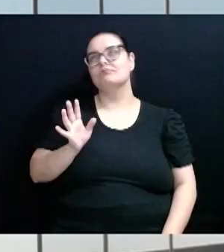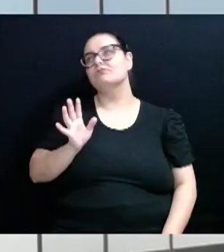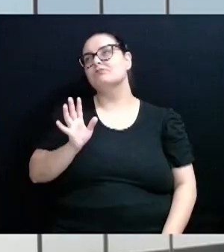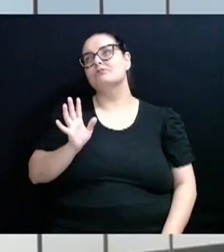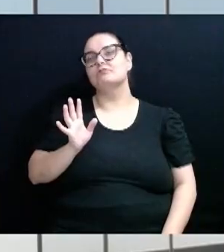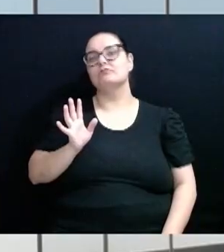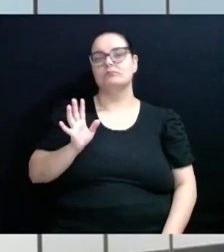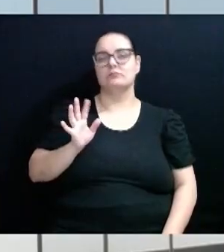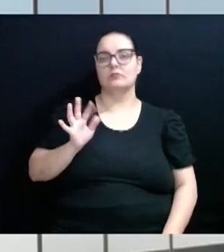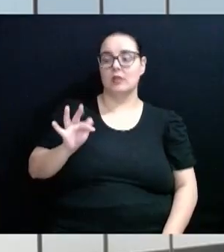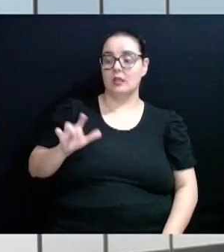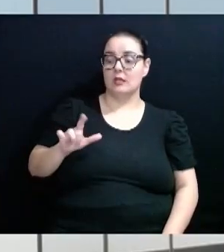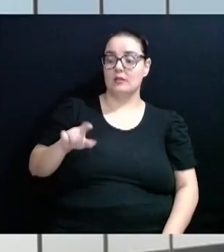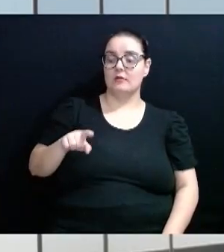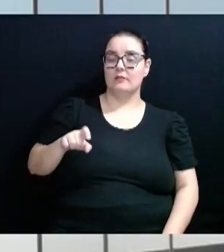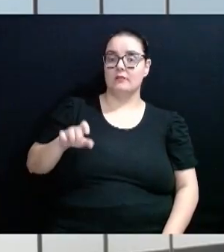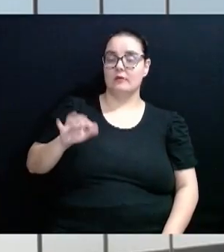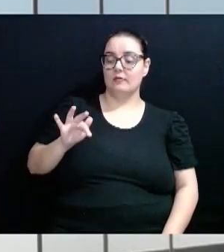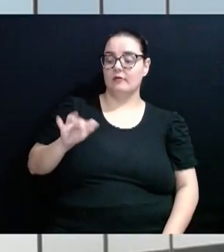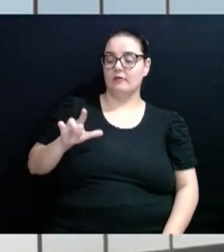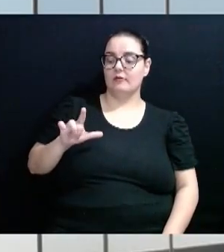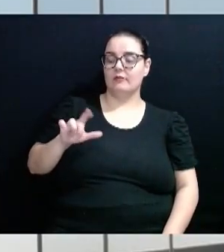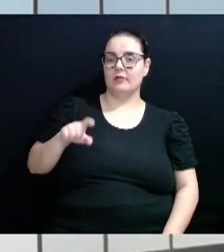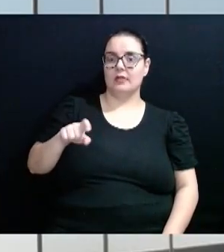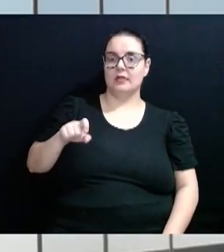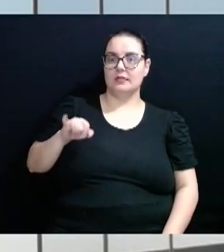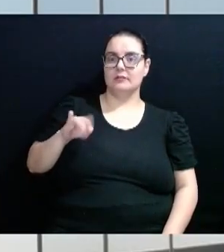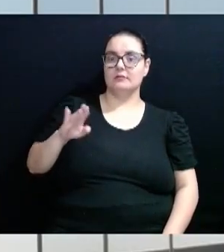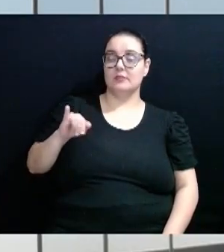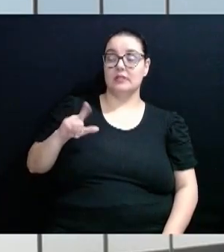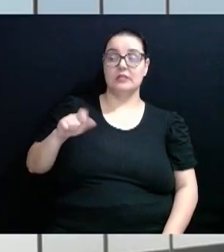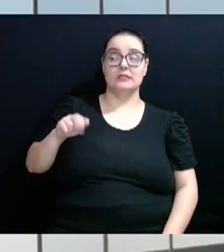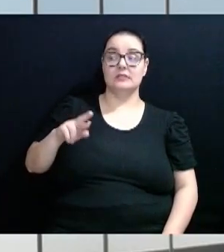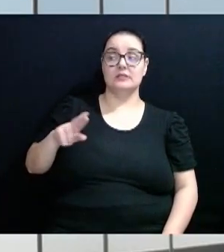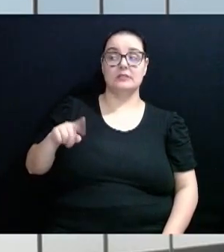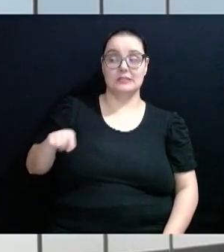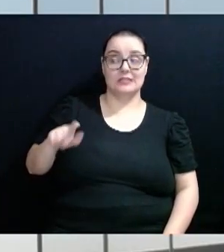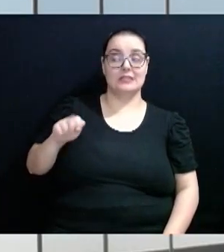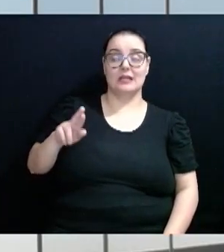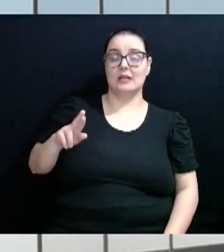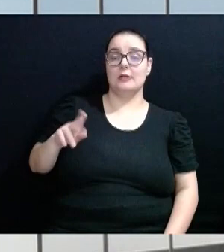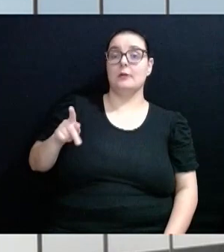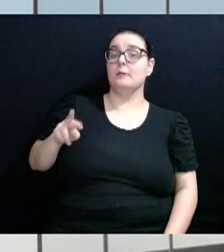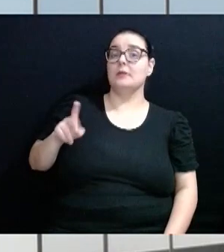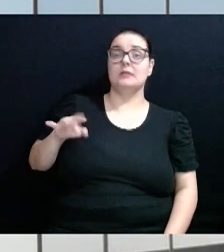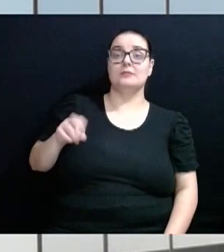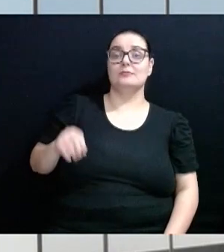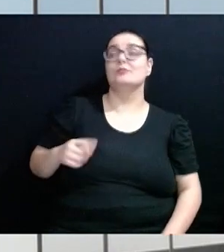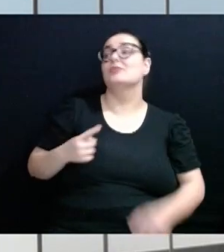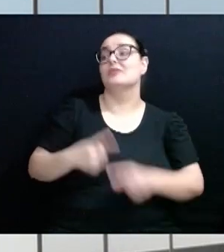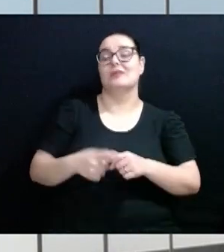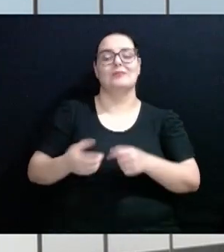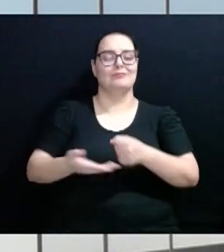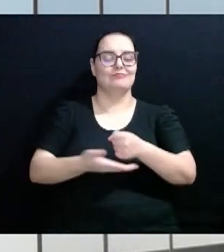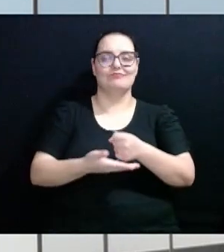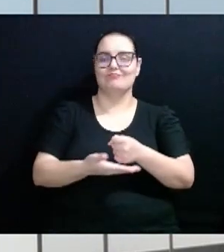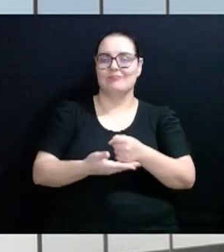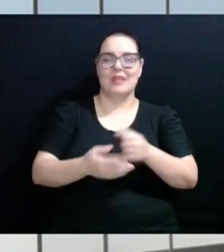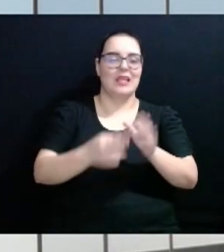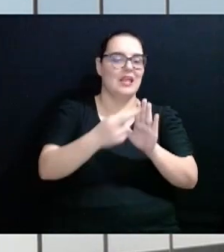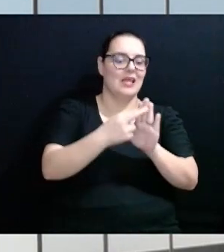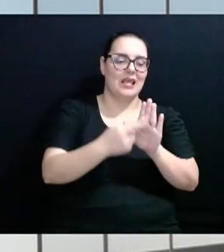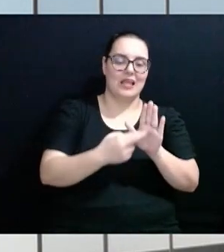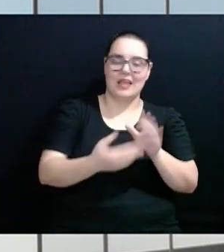Flexibilizar princípios. Isso é muito ruim, né? Porque princípios são princípios, regras